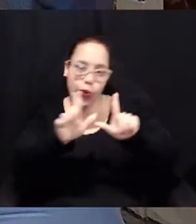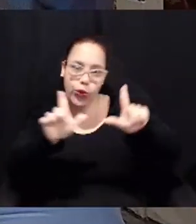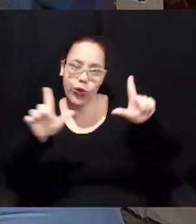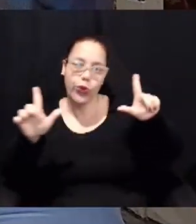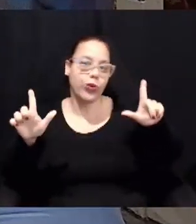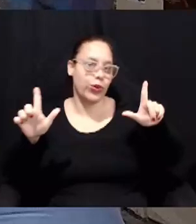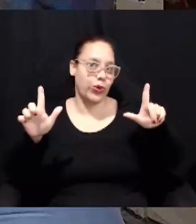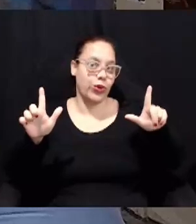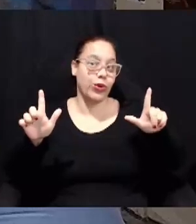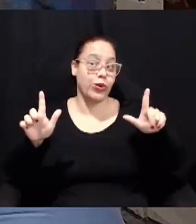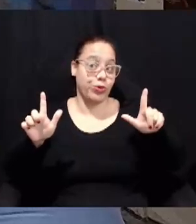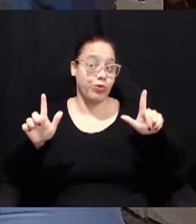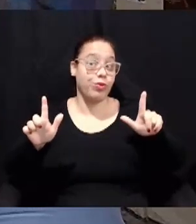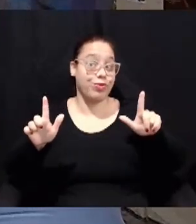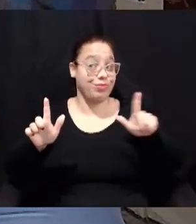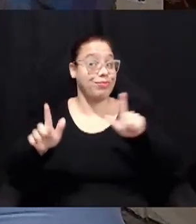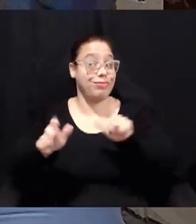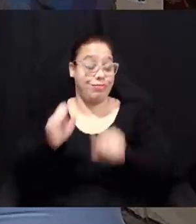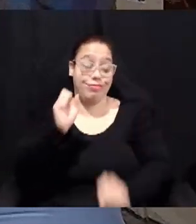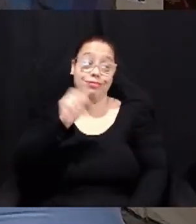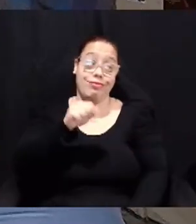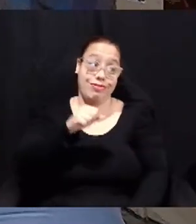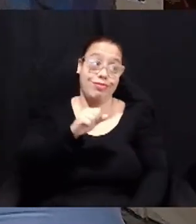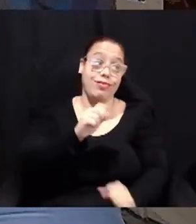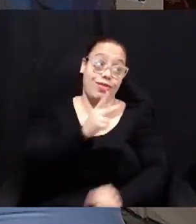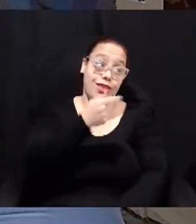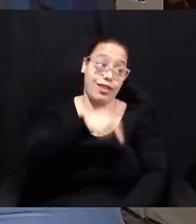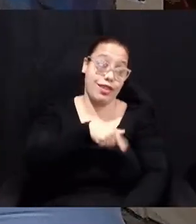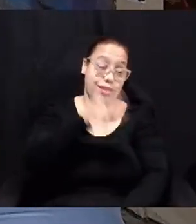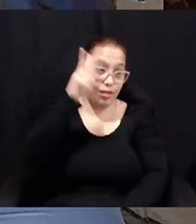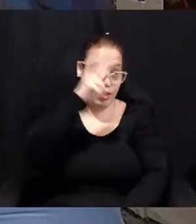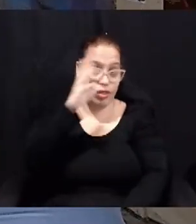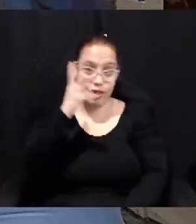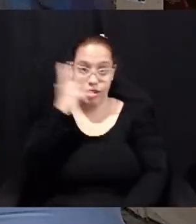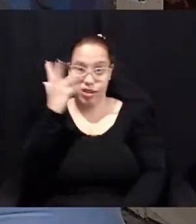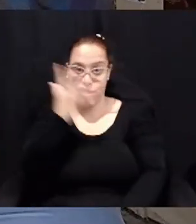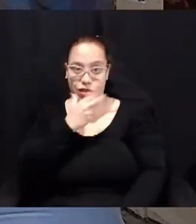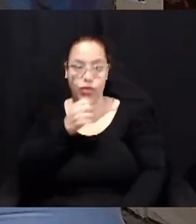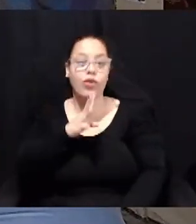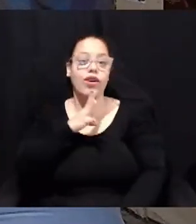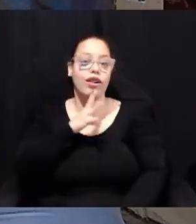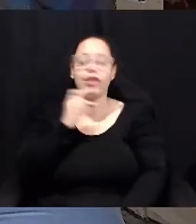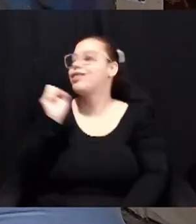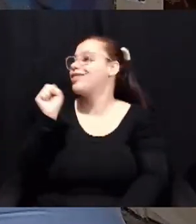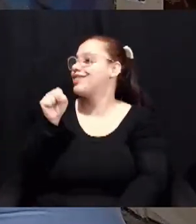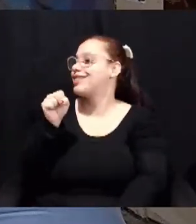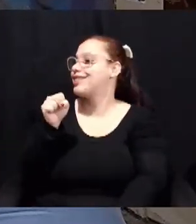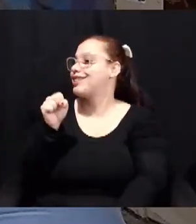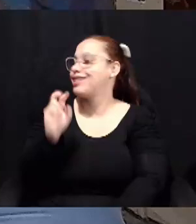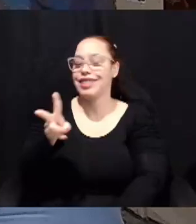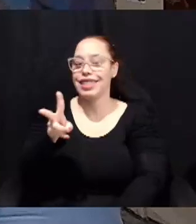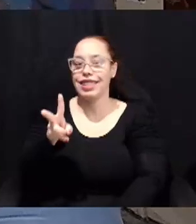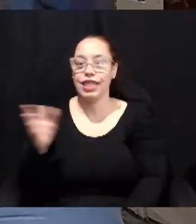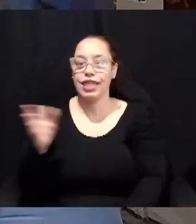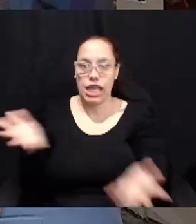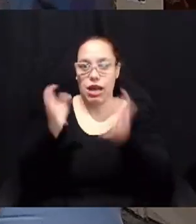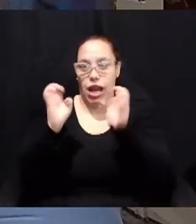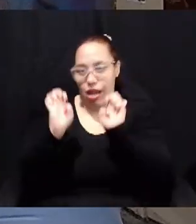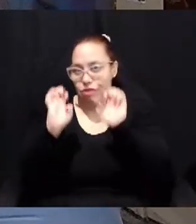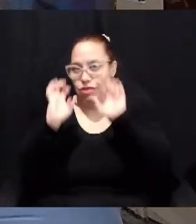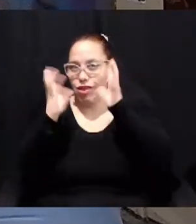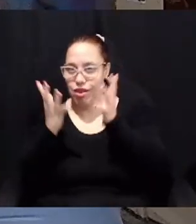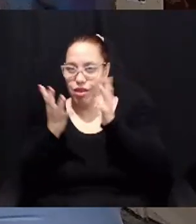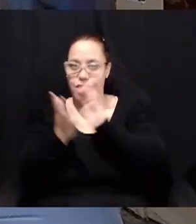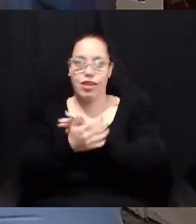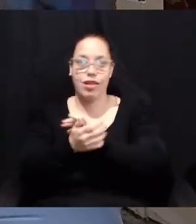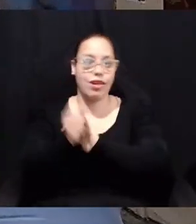bem propício, né, para os quadrinhos. Mas é muito lindo, vale a pena conhecer, né? Vale a pena conhecer, elas estão sempre promovendo eventos e tudo mais. É isso aí, esse é o